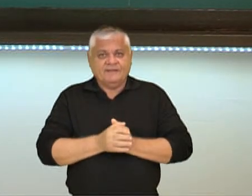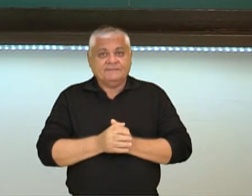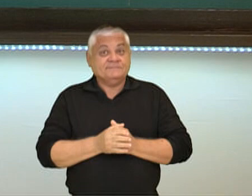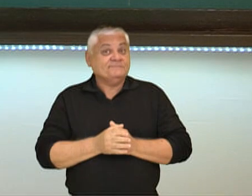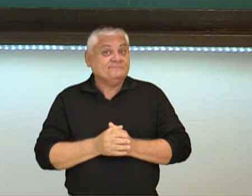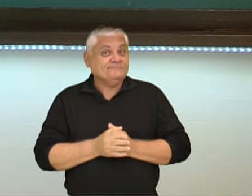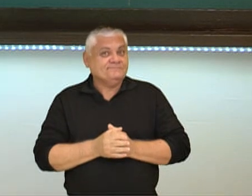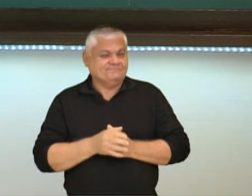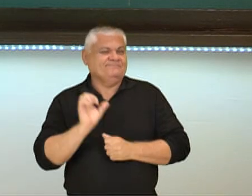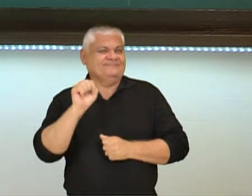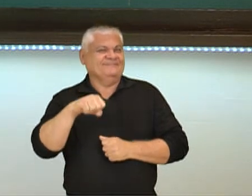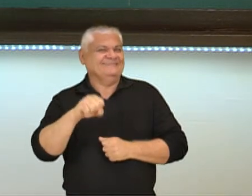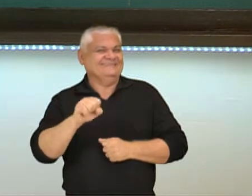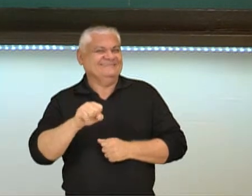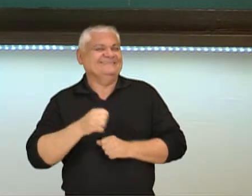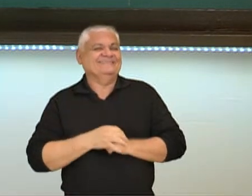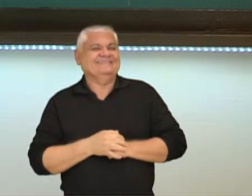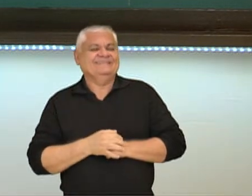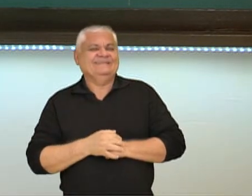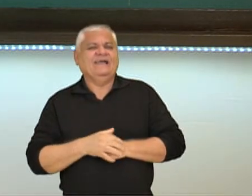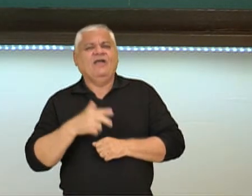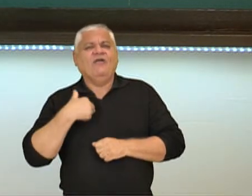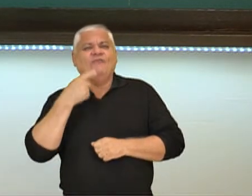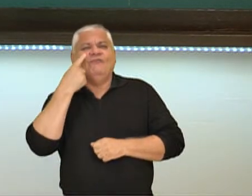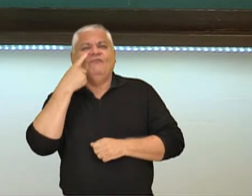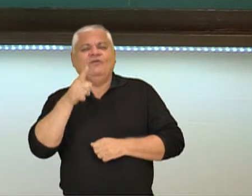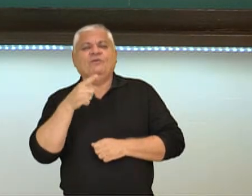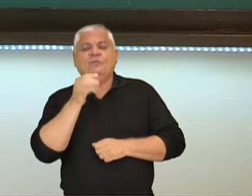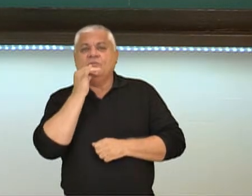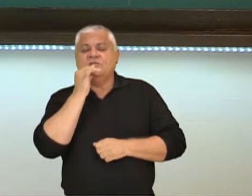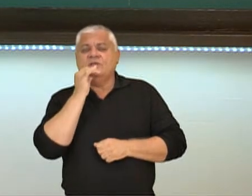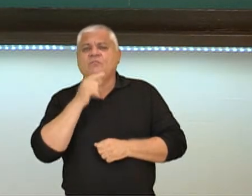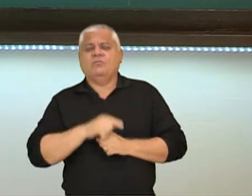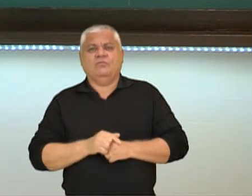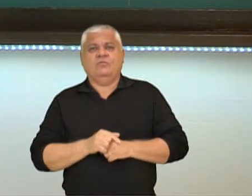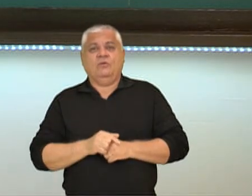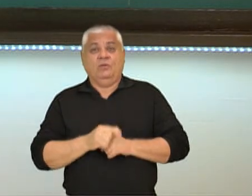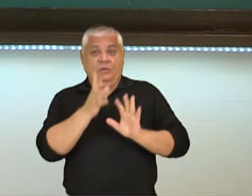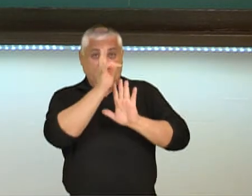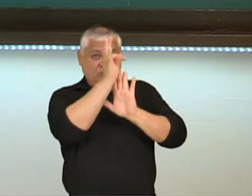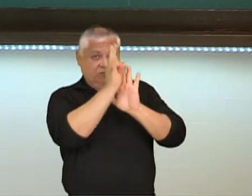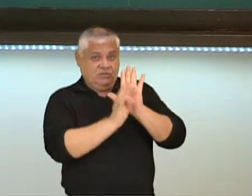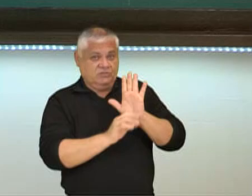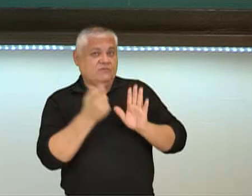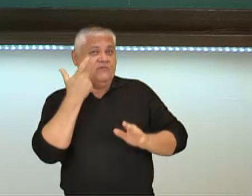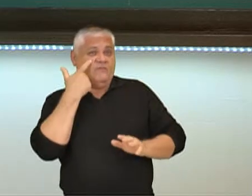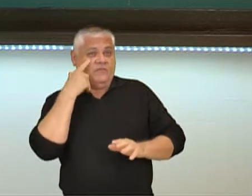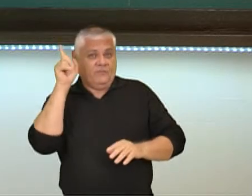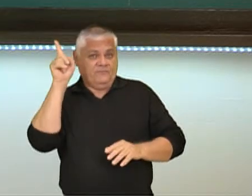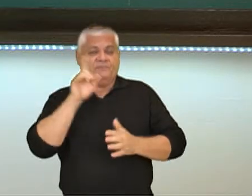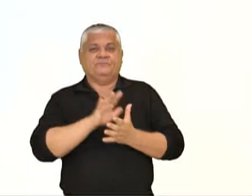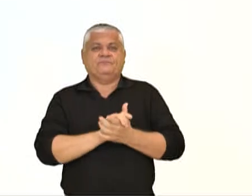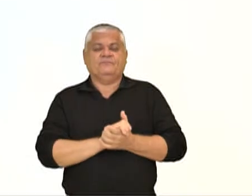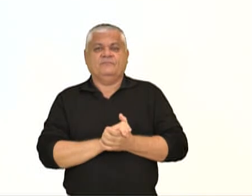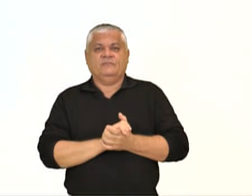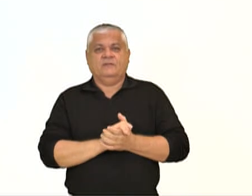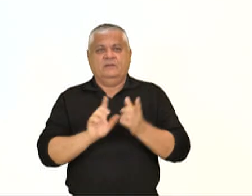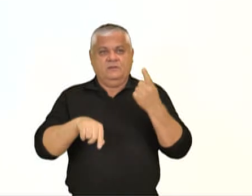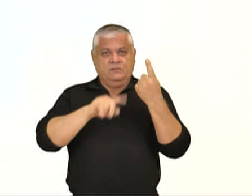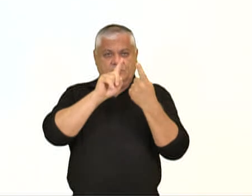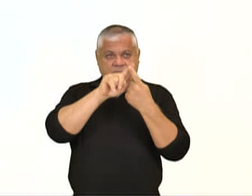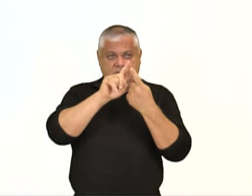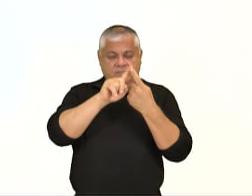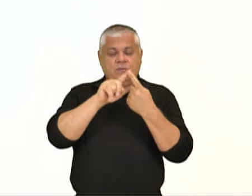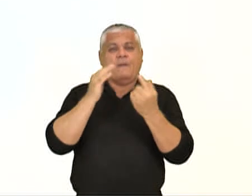Conseguiram? Claro que sim, né? Dá para a gente observar aqui, então, lá no texto. Vamos voltar ali rapidinho, olha. Nos dois, ó.